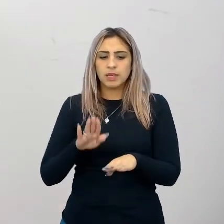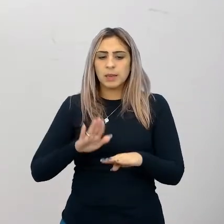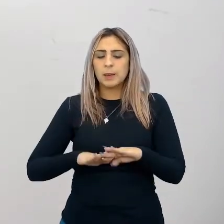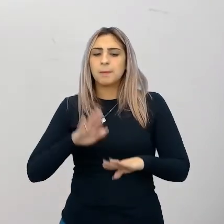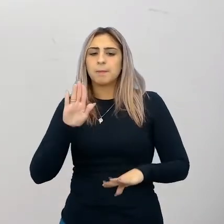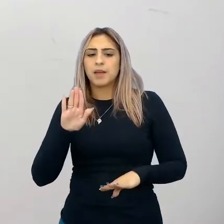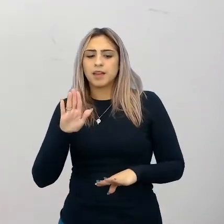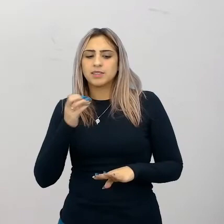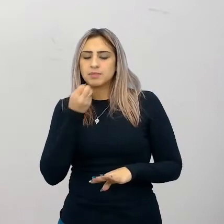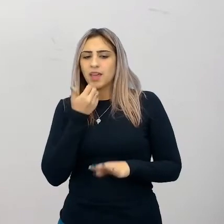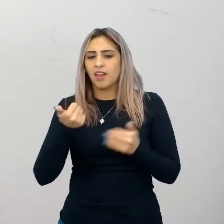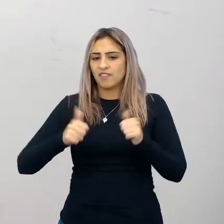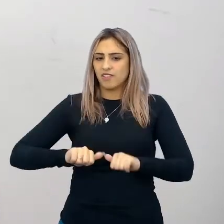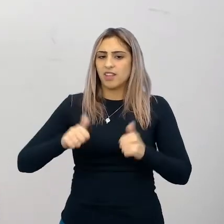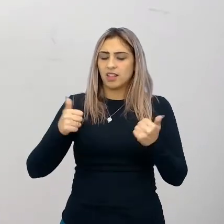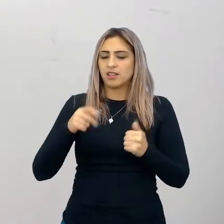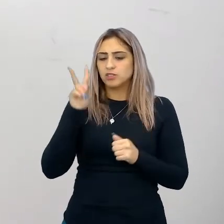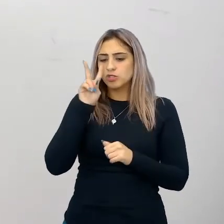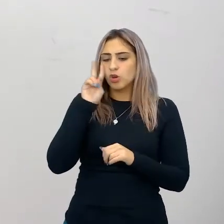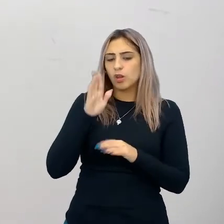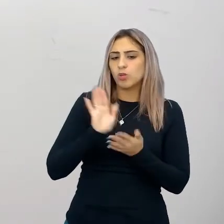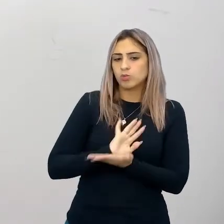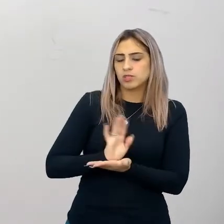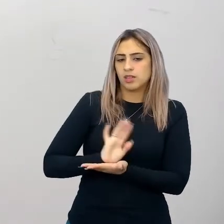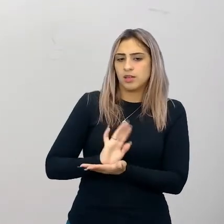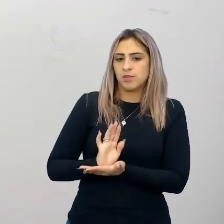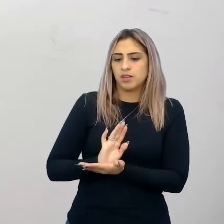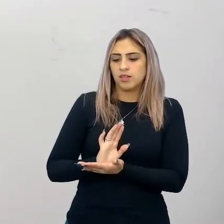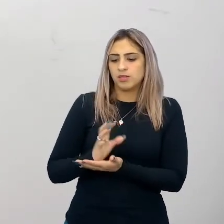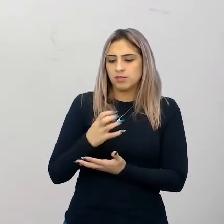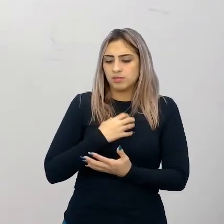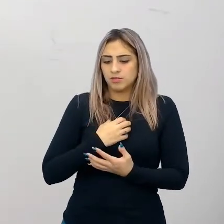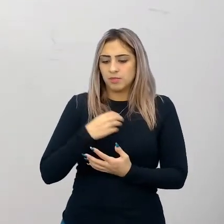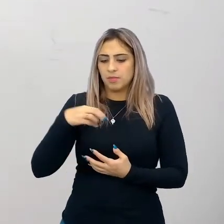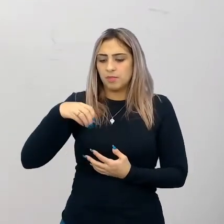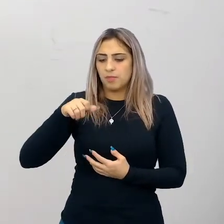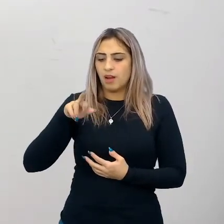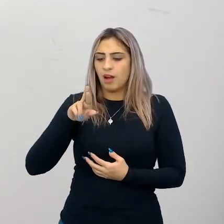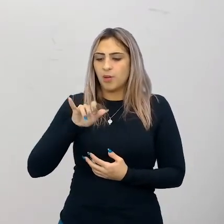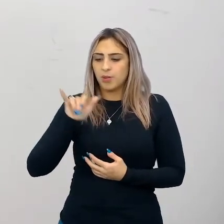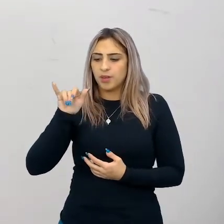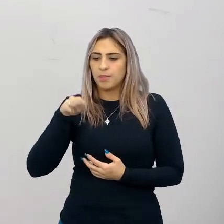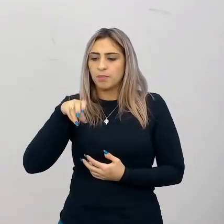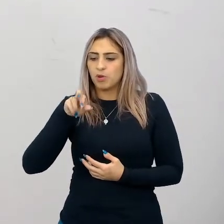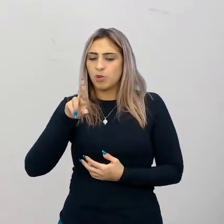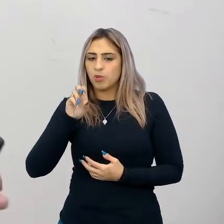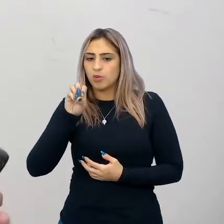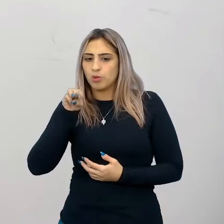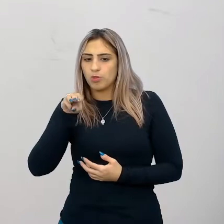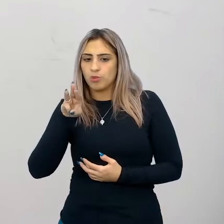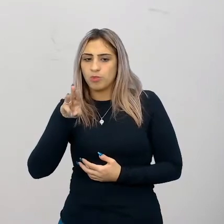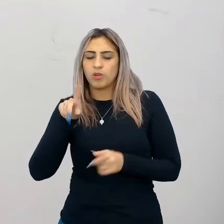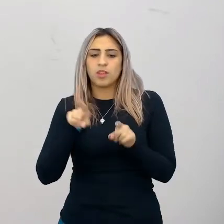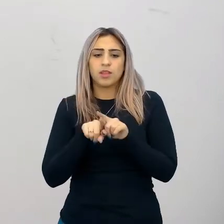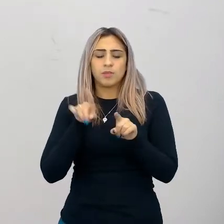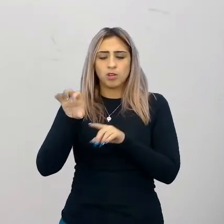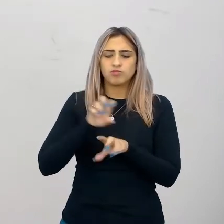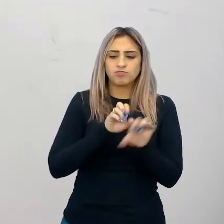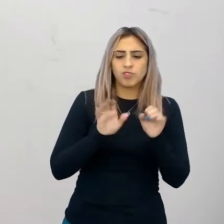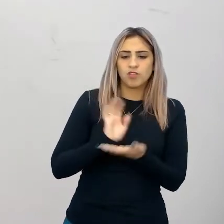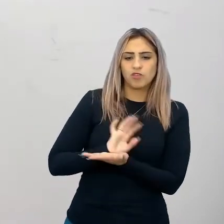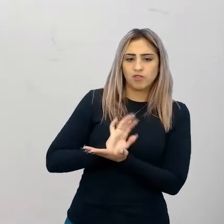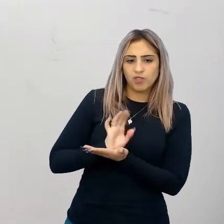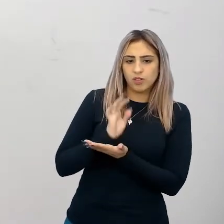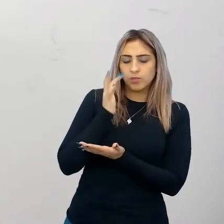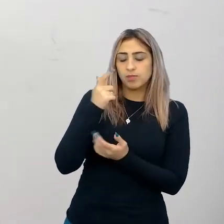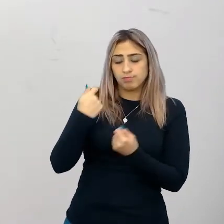mais bem avaliada da história do cinema, que é Quanto Mais Quente Melhor, tem a Marilyn Monroe no papel. Você pode pegar esses filmes, então